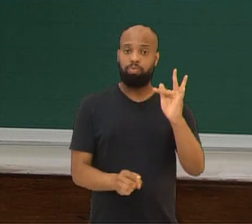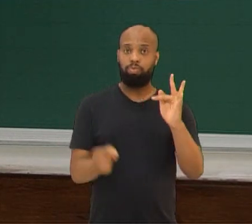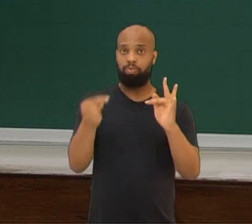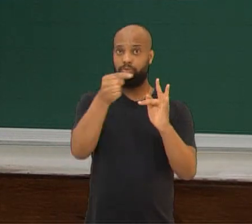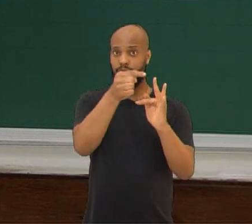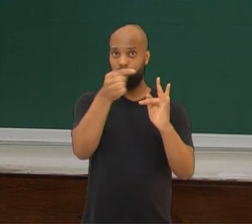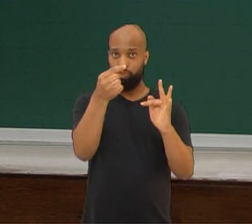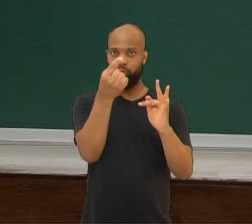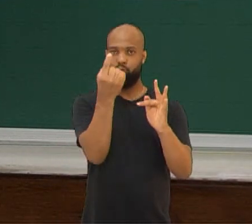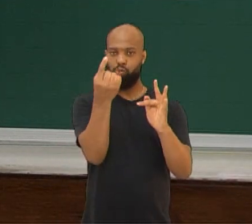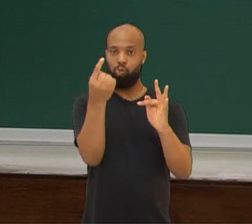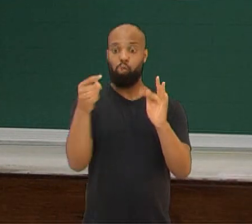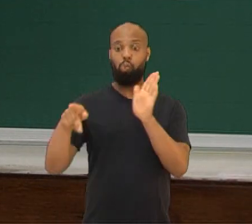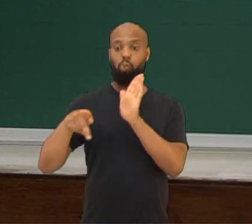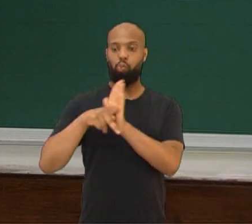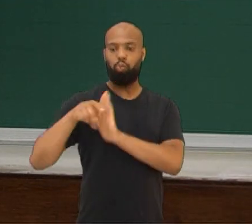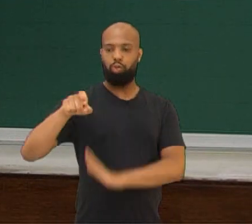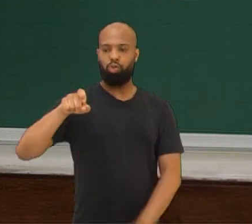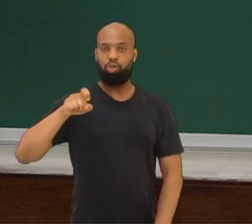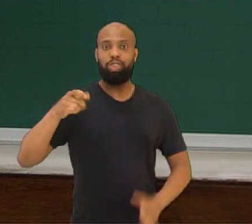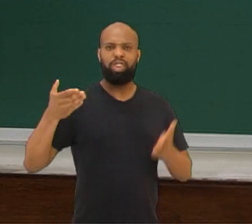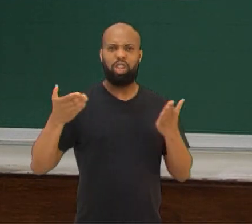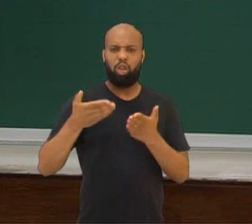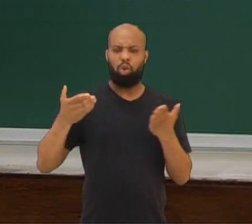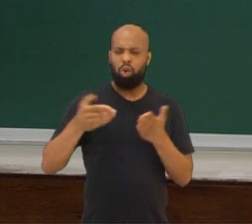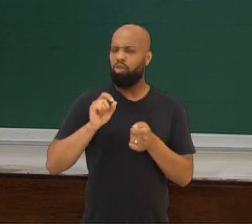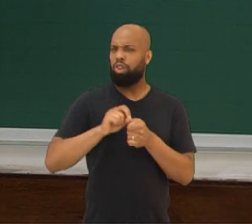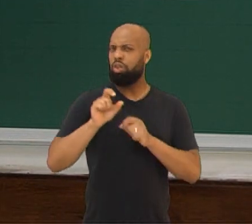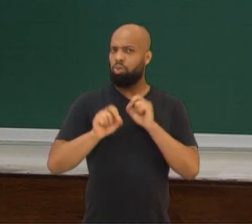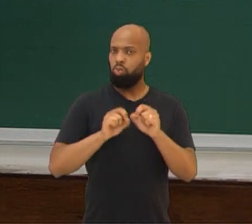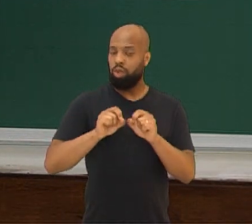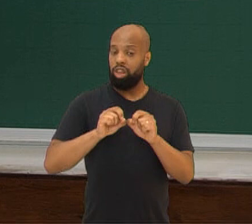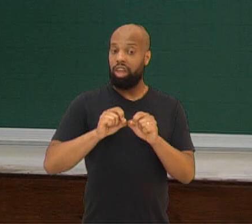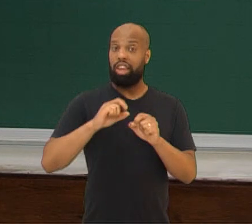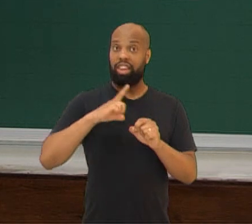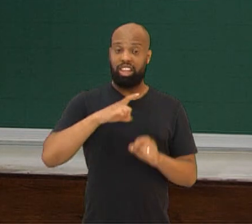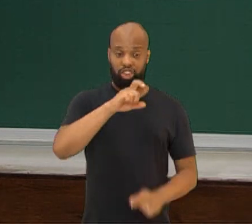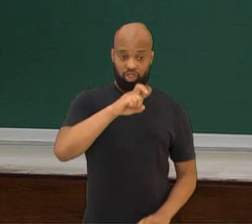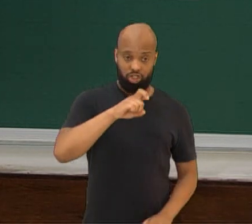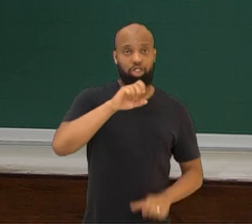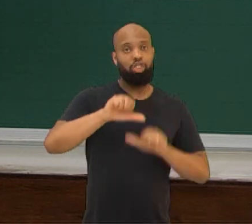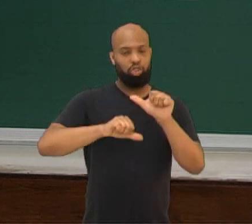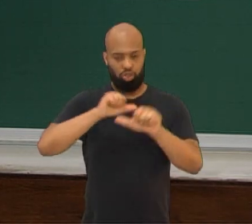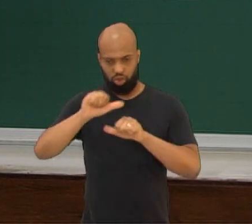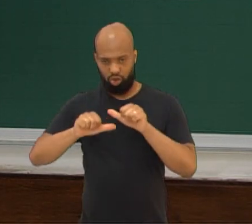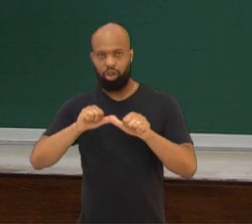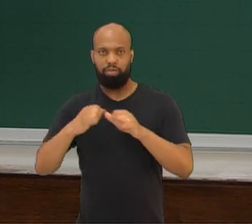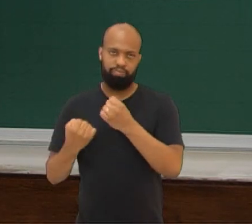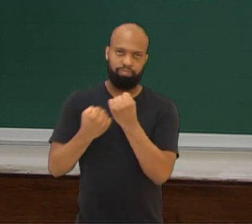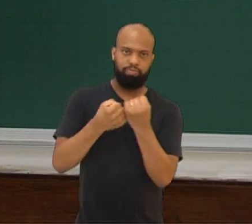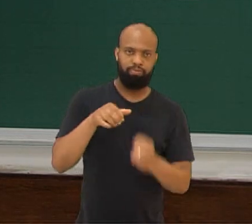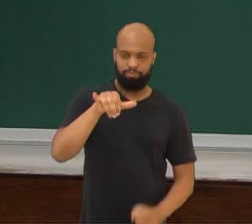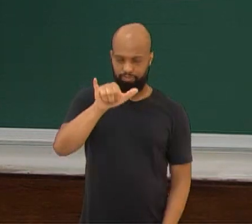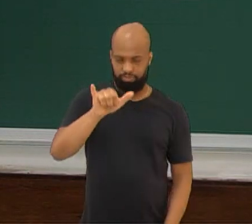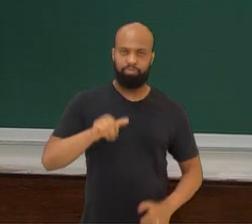Bom, primeira coisa, vamos trocar x por y. Então, vamos lá. Trocando x por